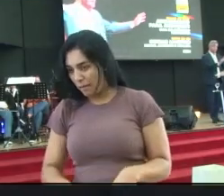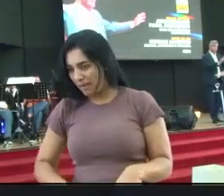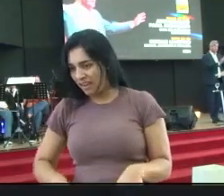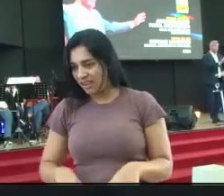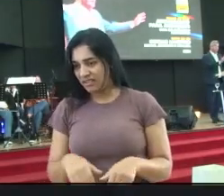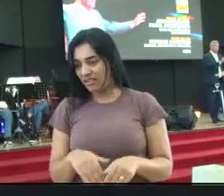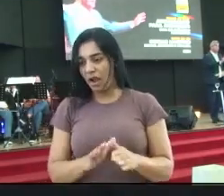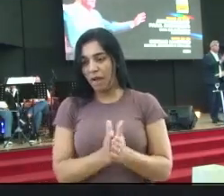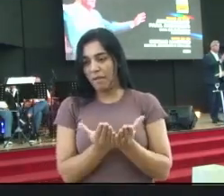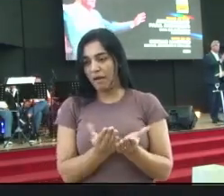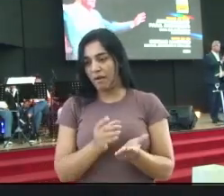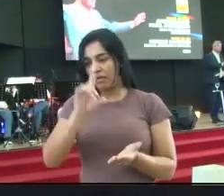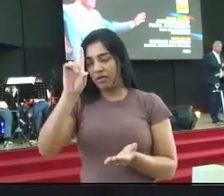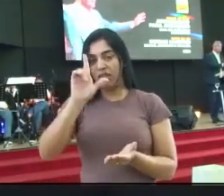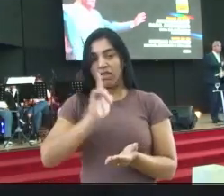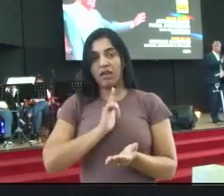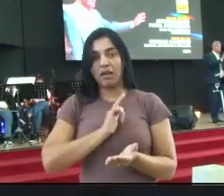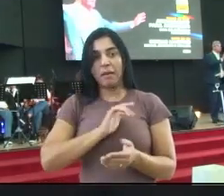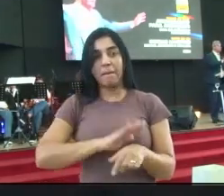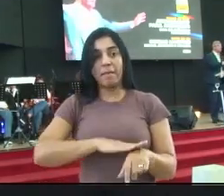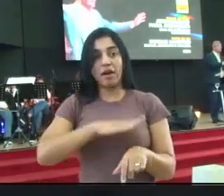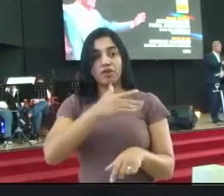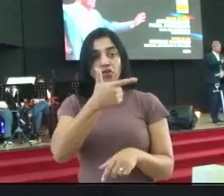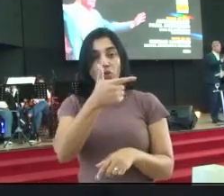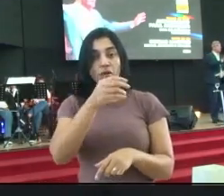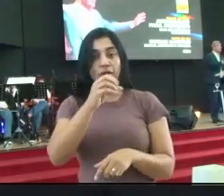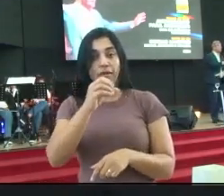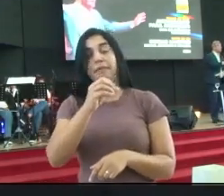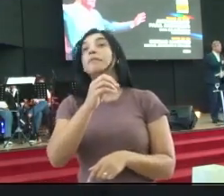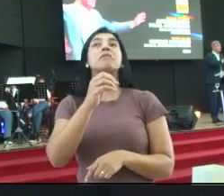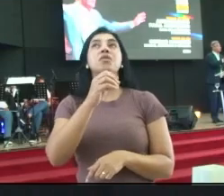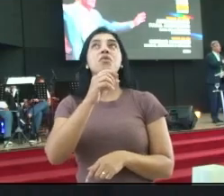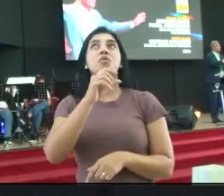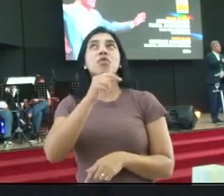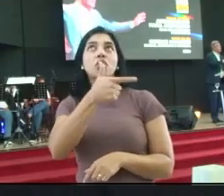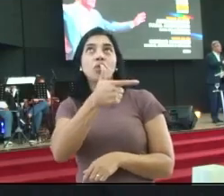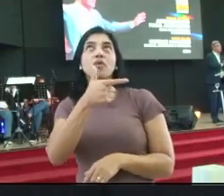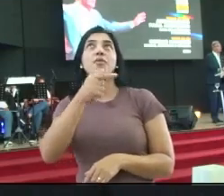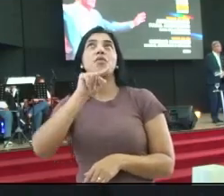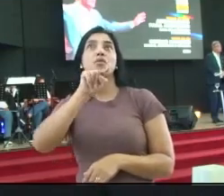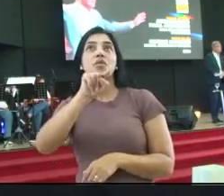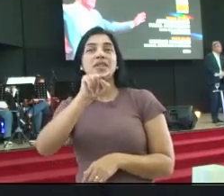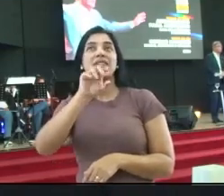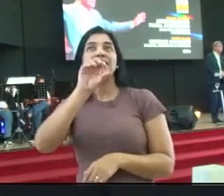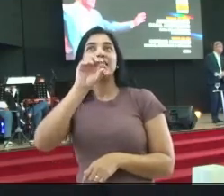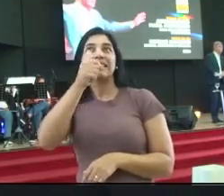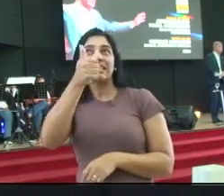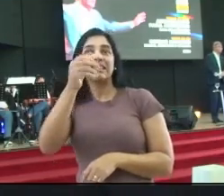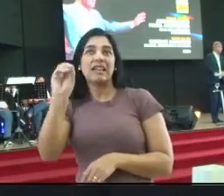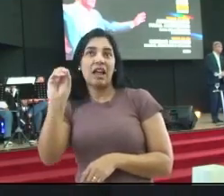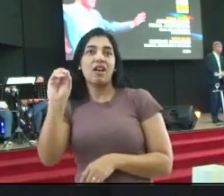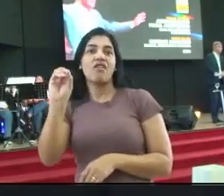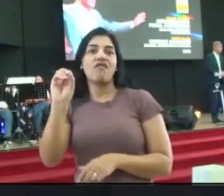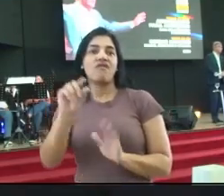A Bíblia tem mais de 2.100 versículos sobre dinheiro.